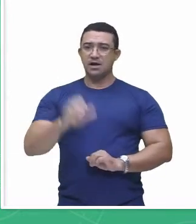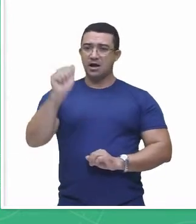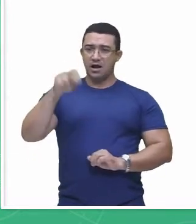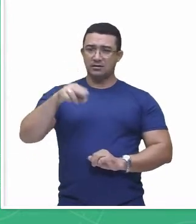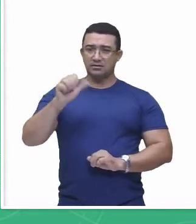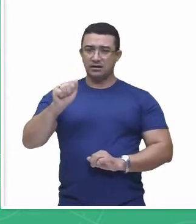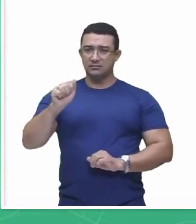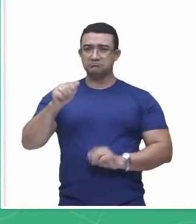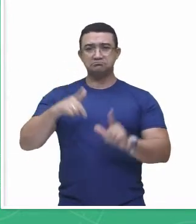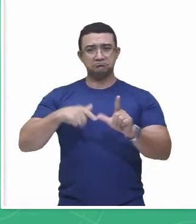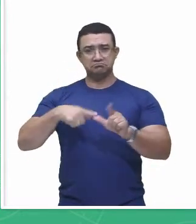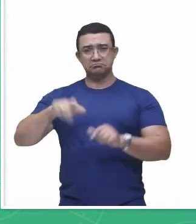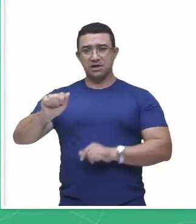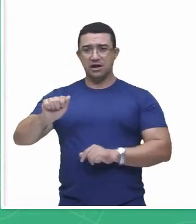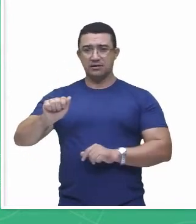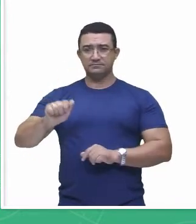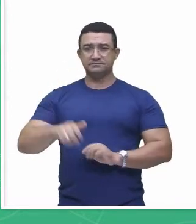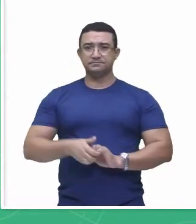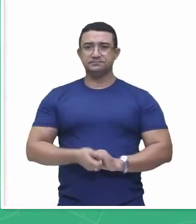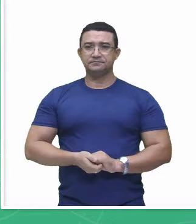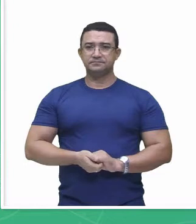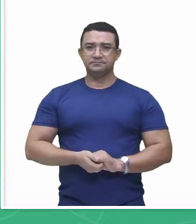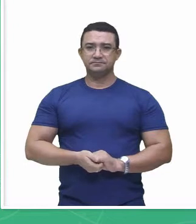Paula disse que é a letra A.